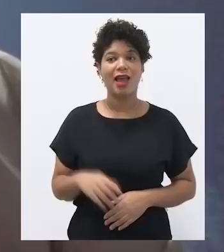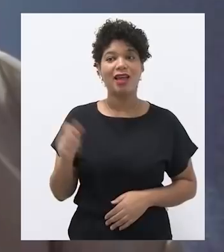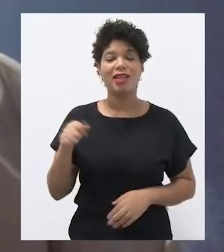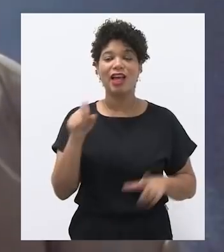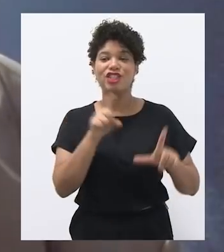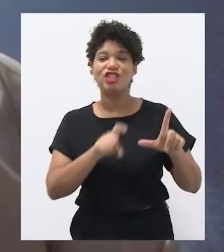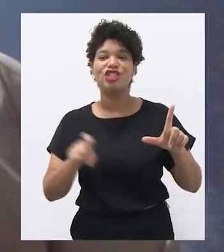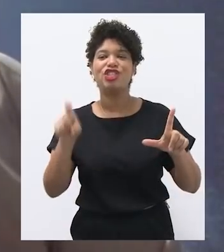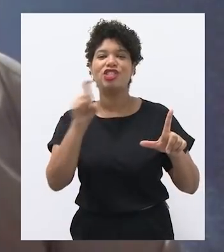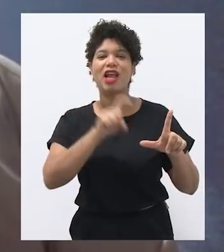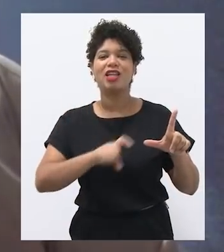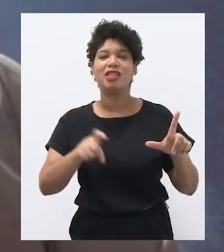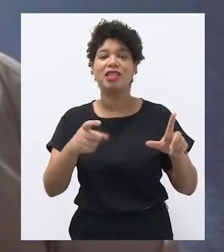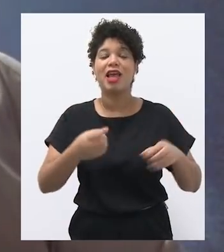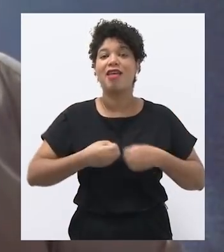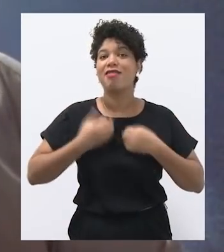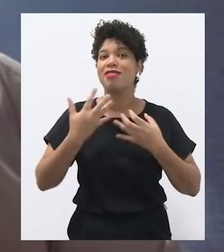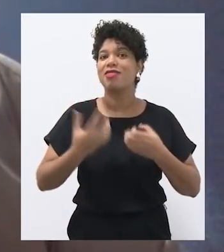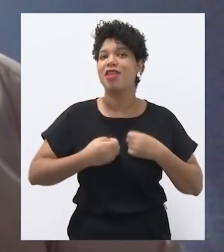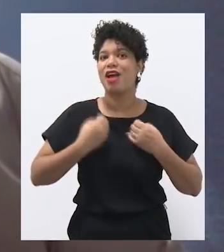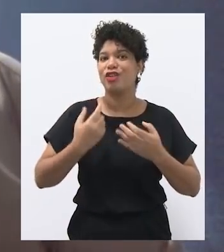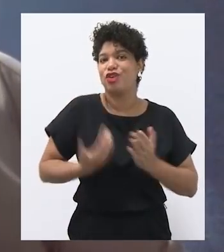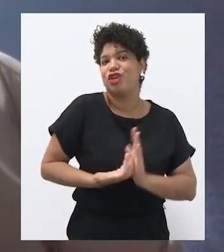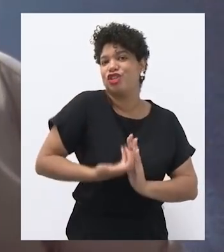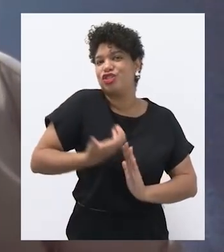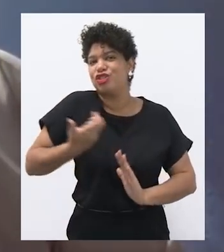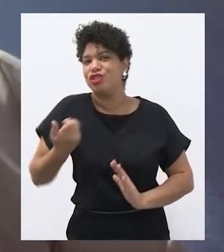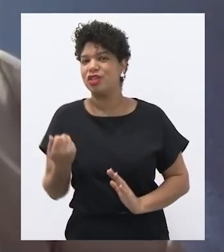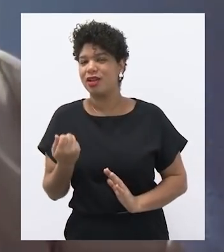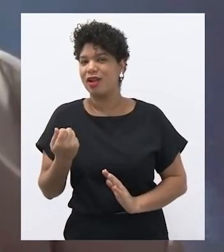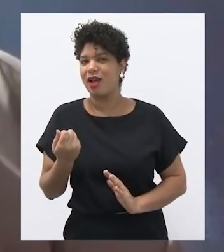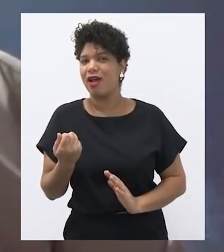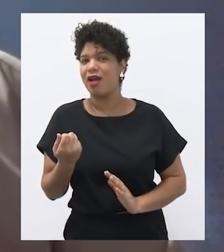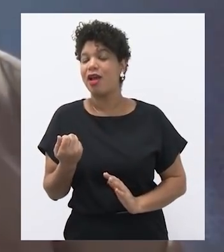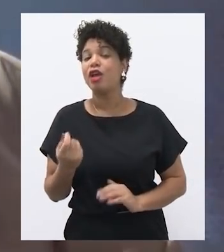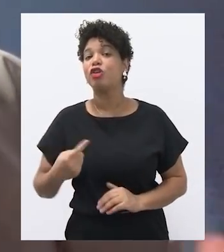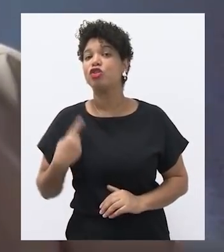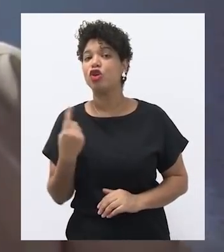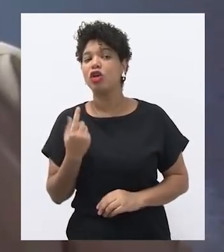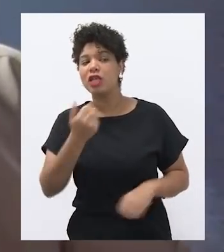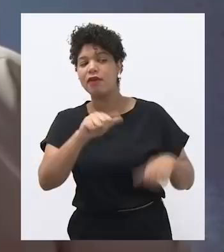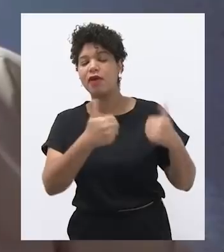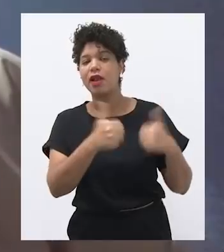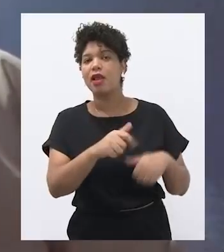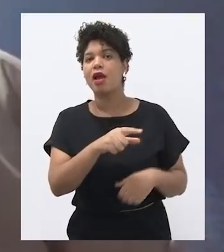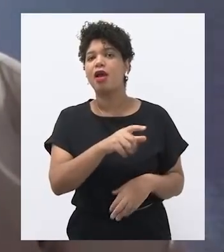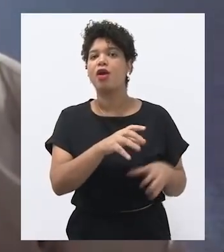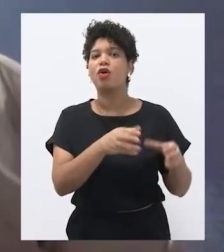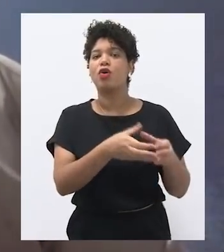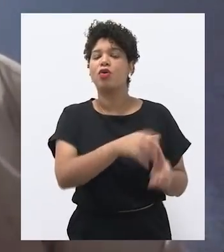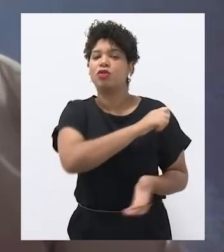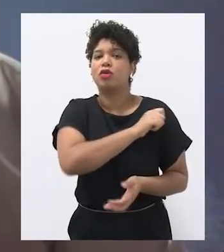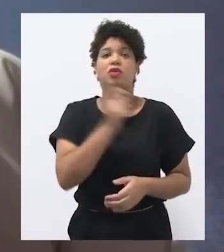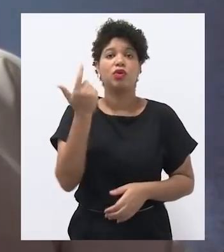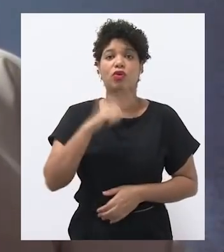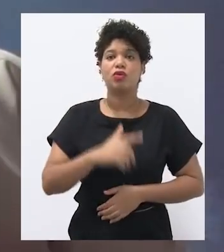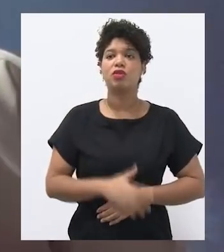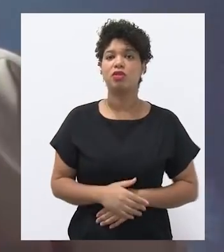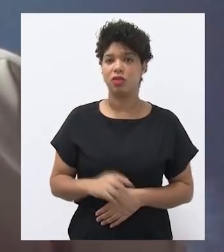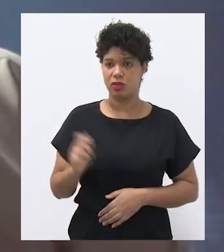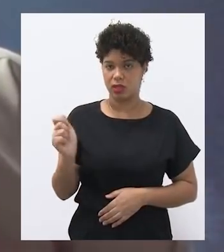relação e extrair dados que nos deem a dimensão completa de algo que no consumo é tratado como